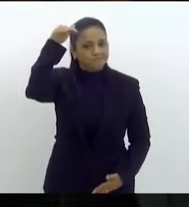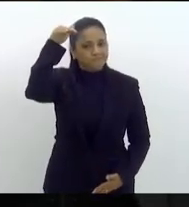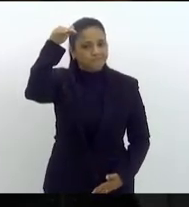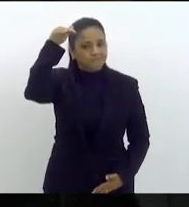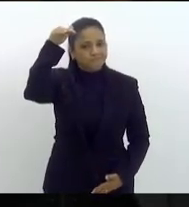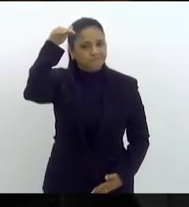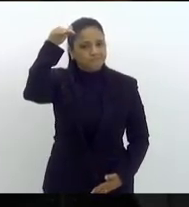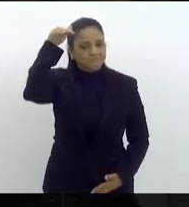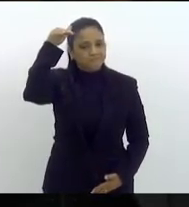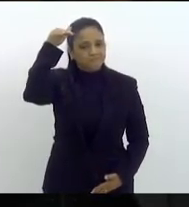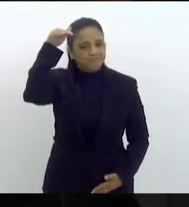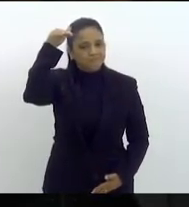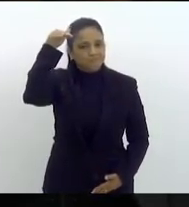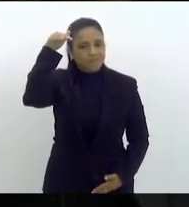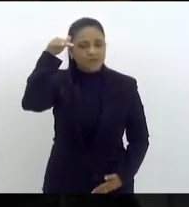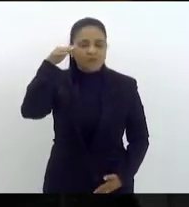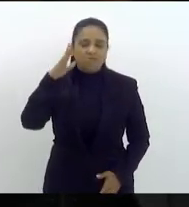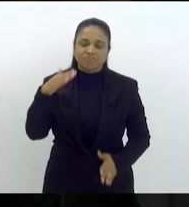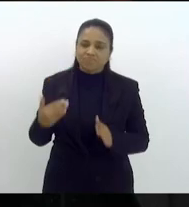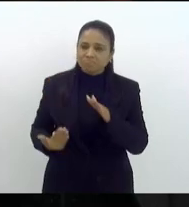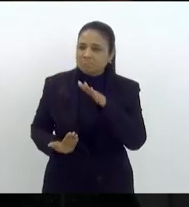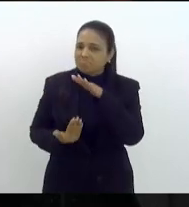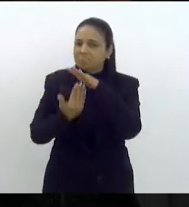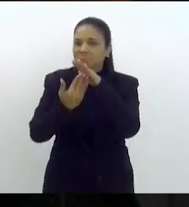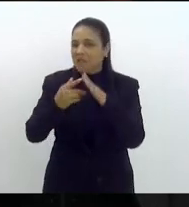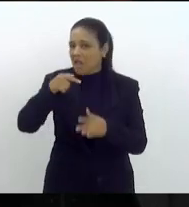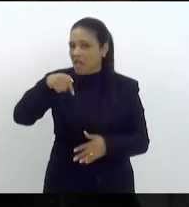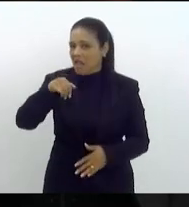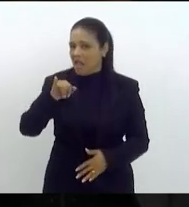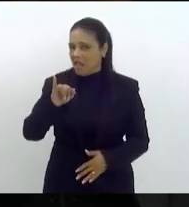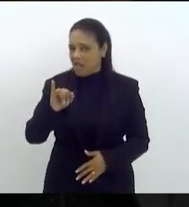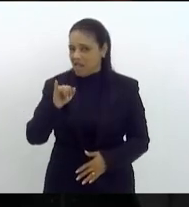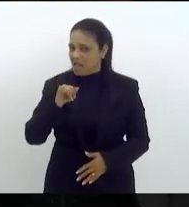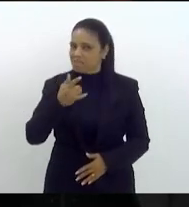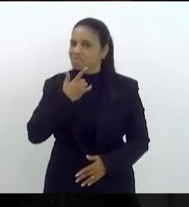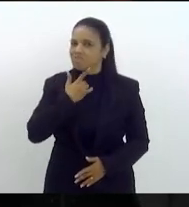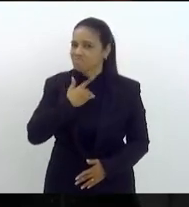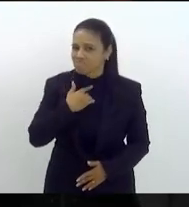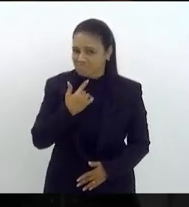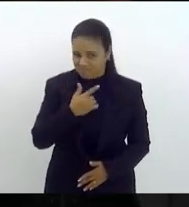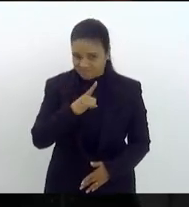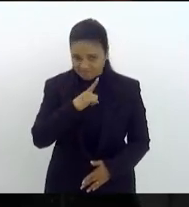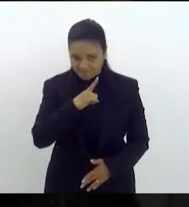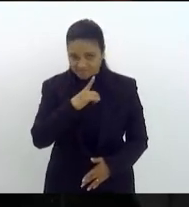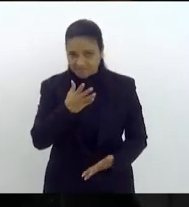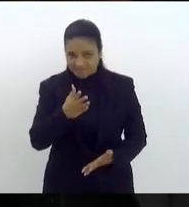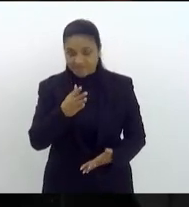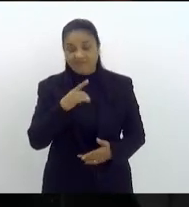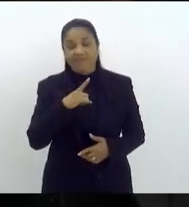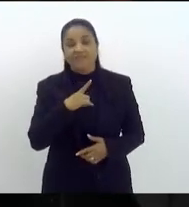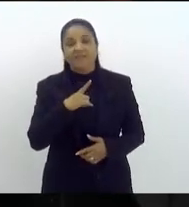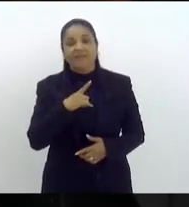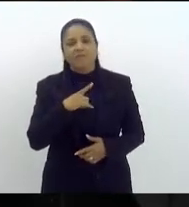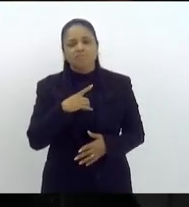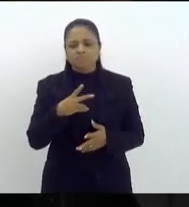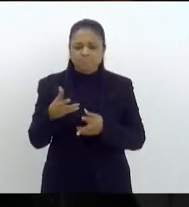sem ter atingido o QI desejável eu constatei que o fumo